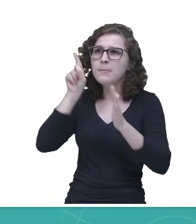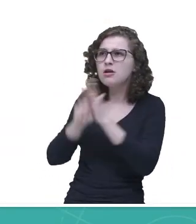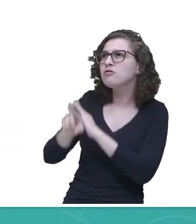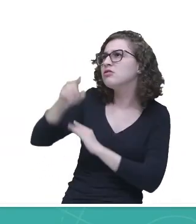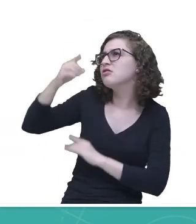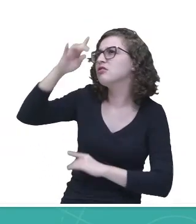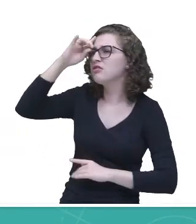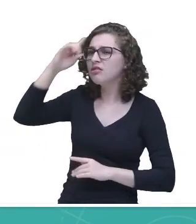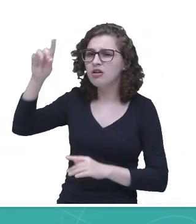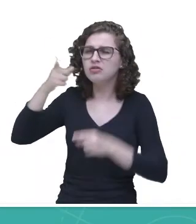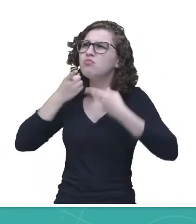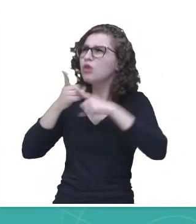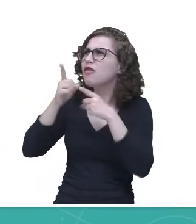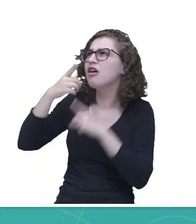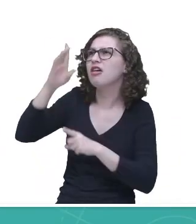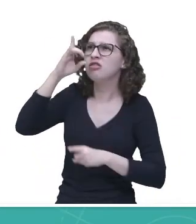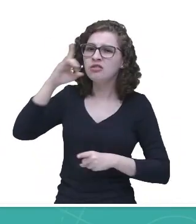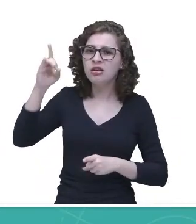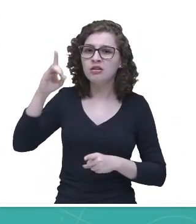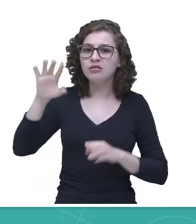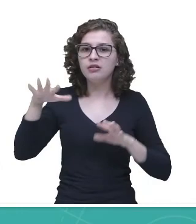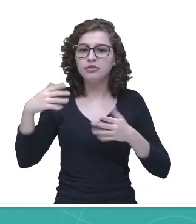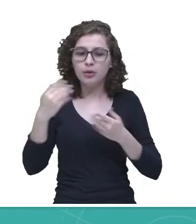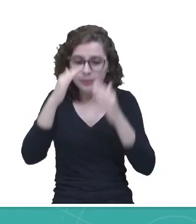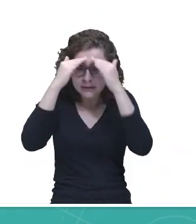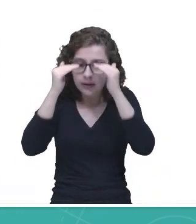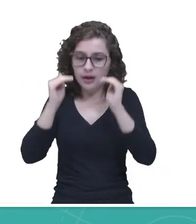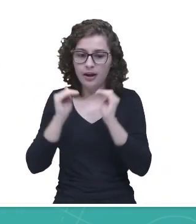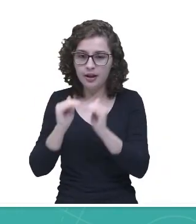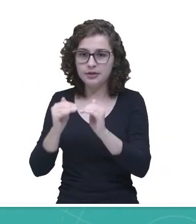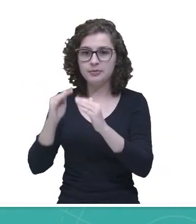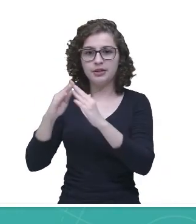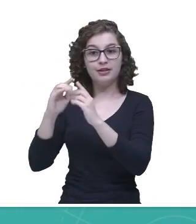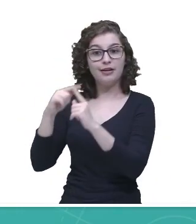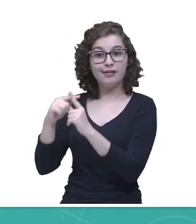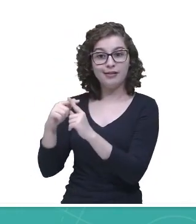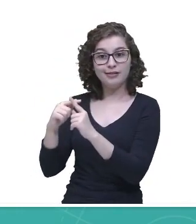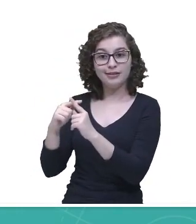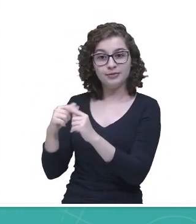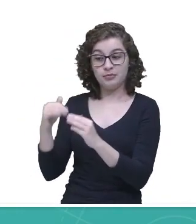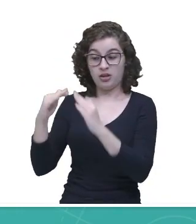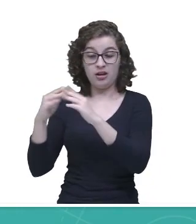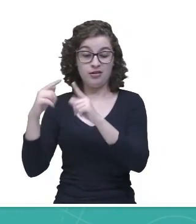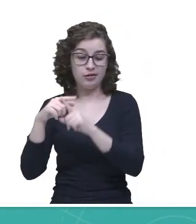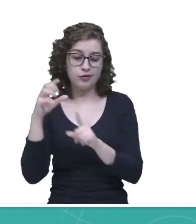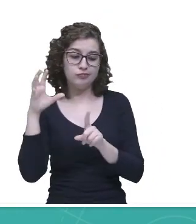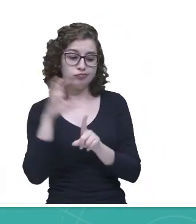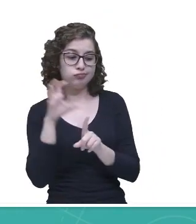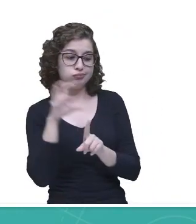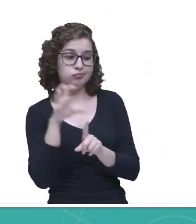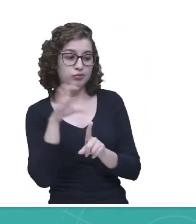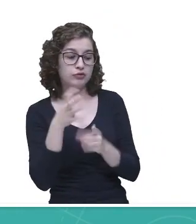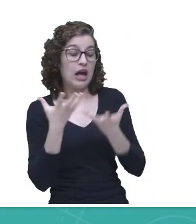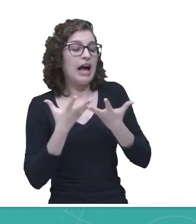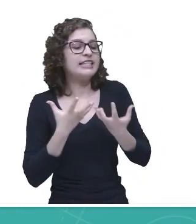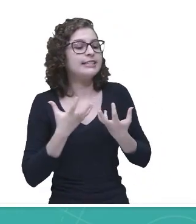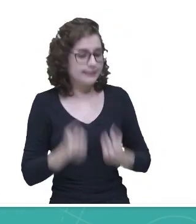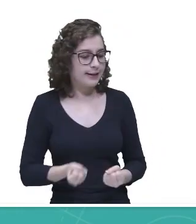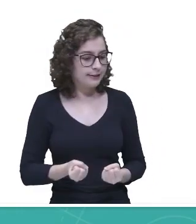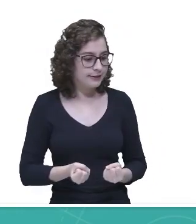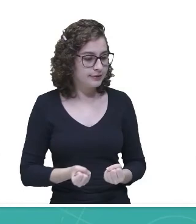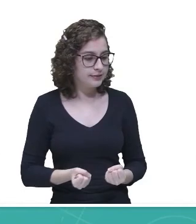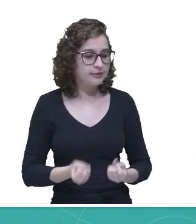de Deus. Então você tinha que ser obediente à igreja. E a igreja ela te conduzia a aceitar isso,